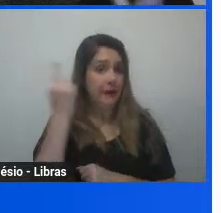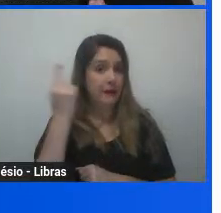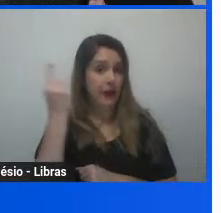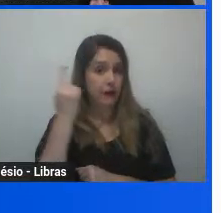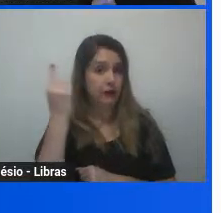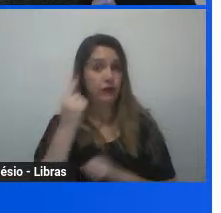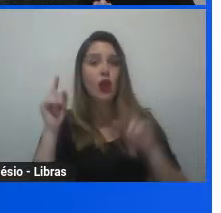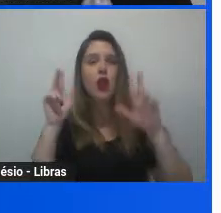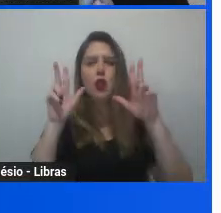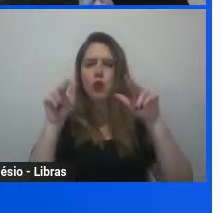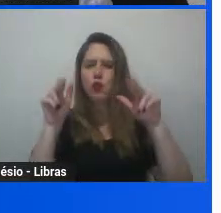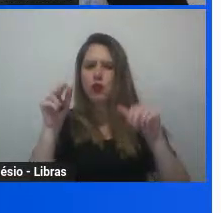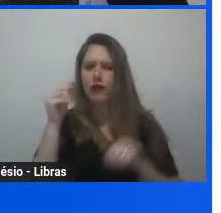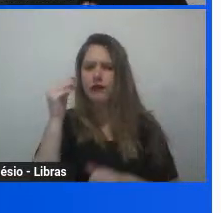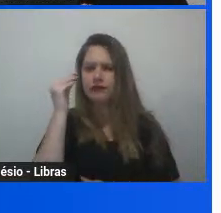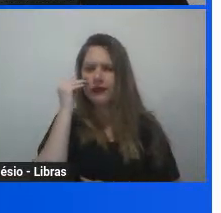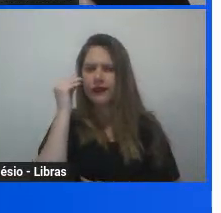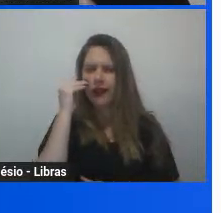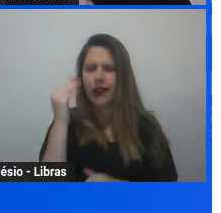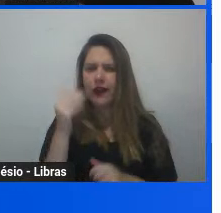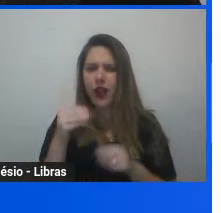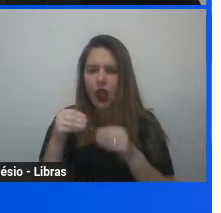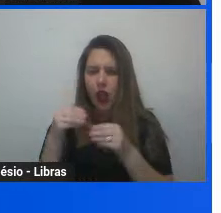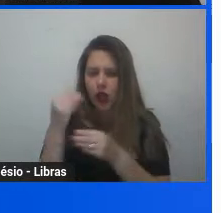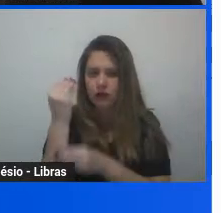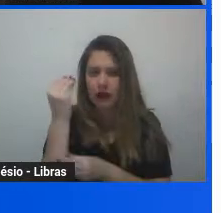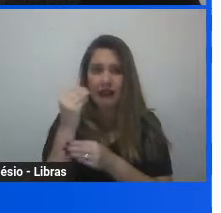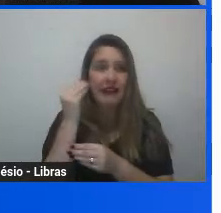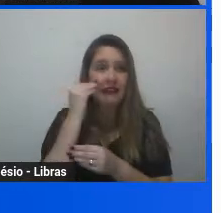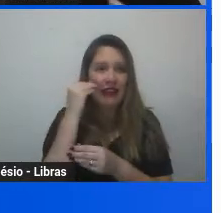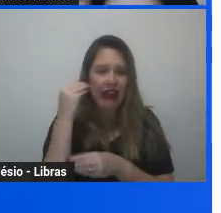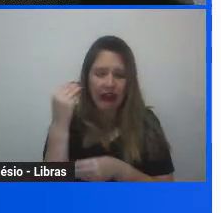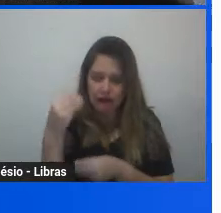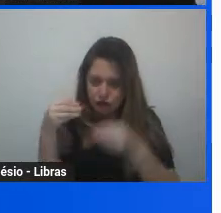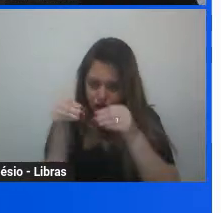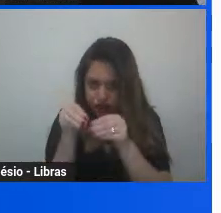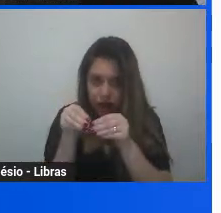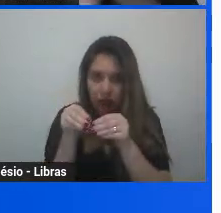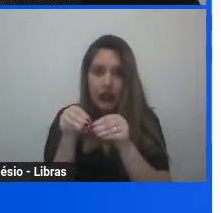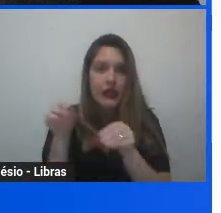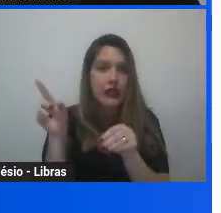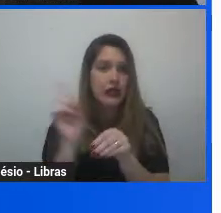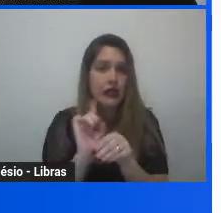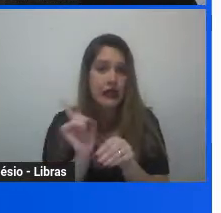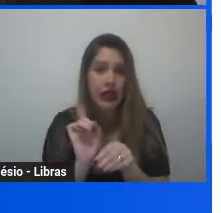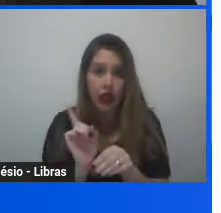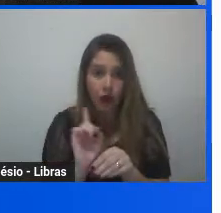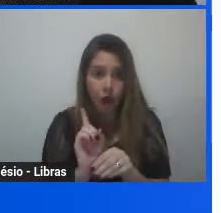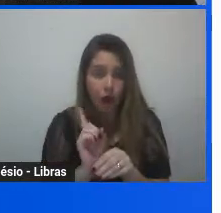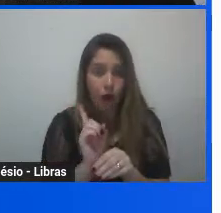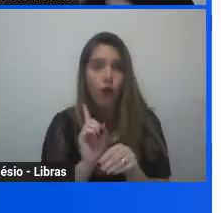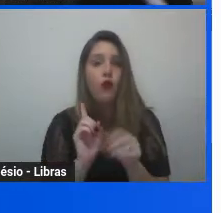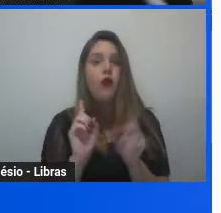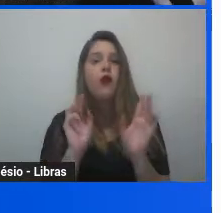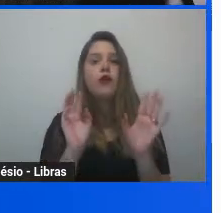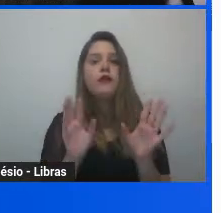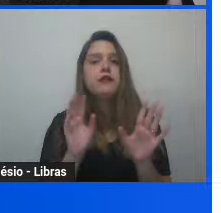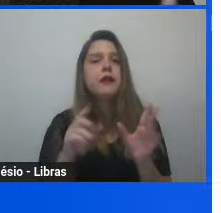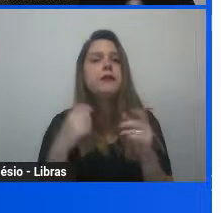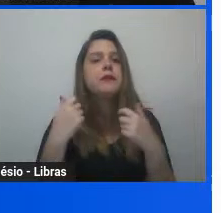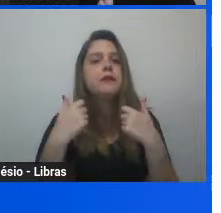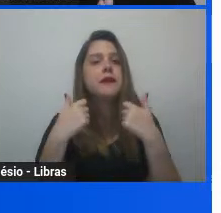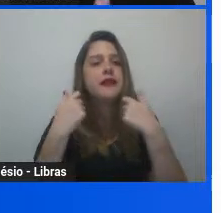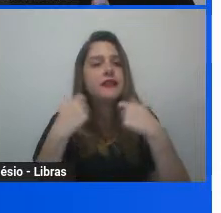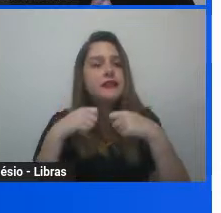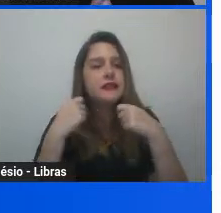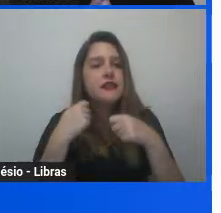nunca tentar endireitar uma fratura, ou tentar colocar o osso no lugar. Em caso de uma fratura exposta,